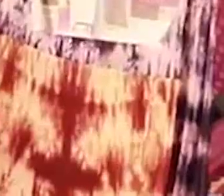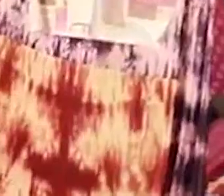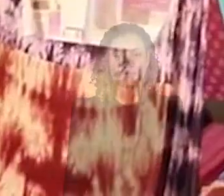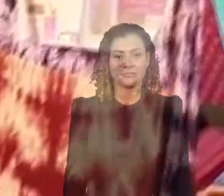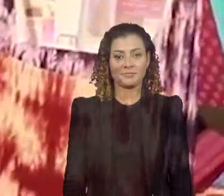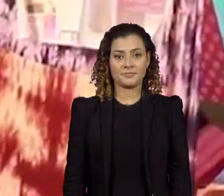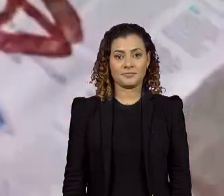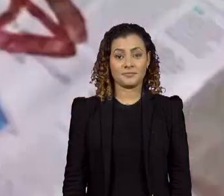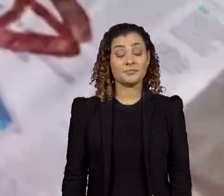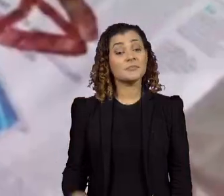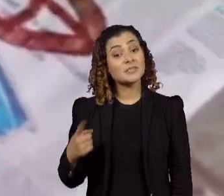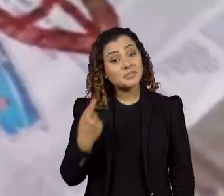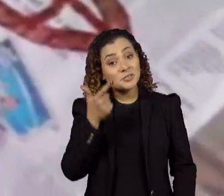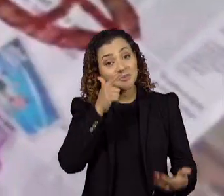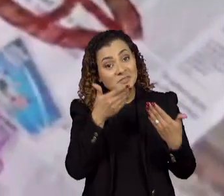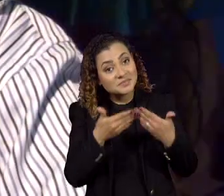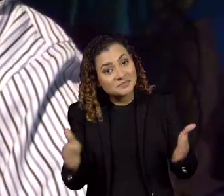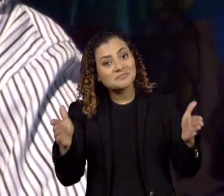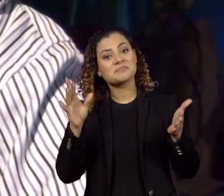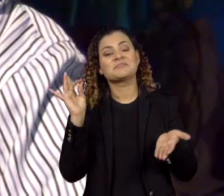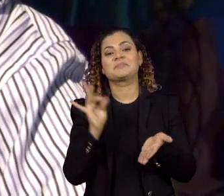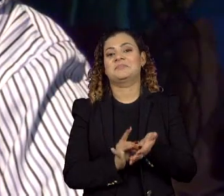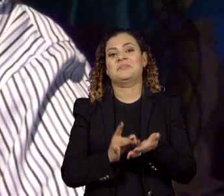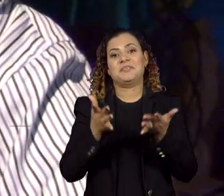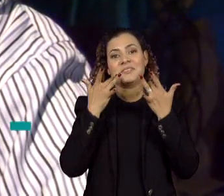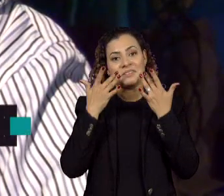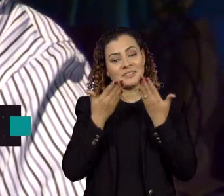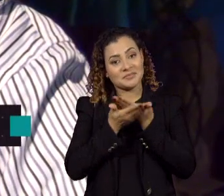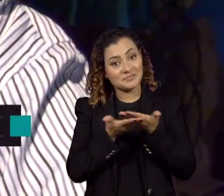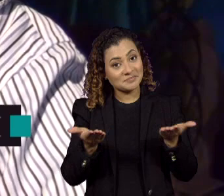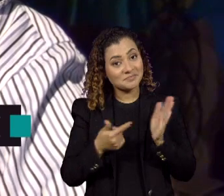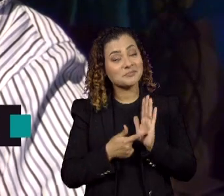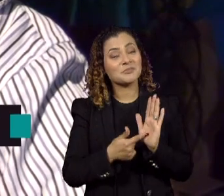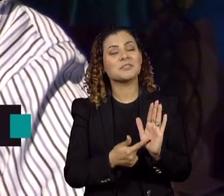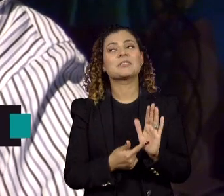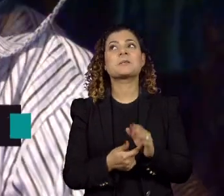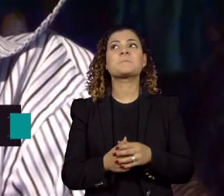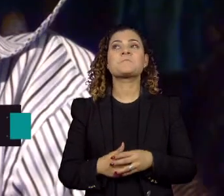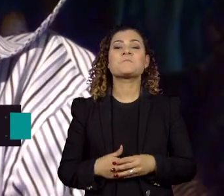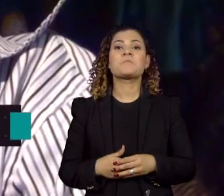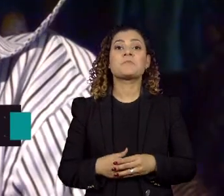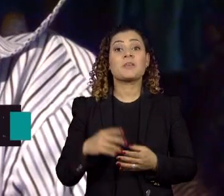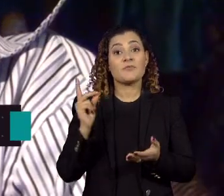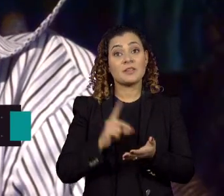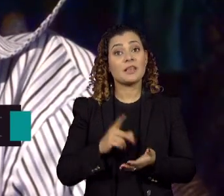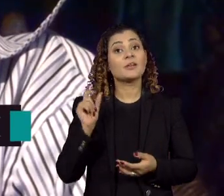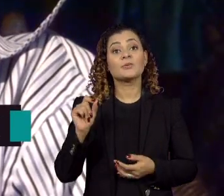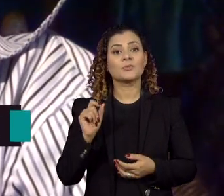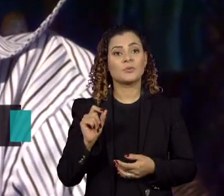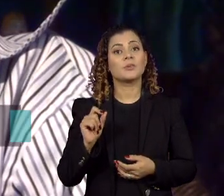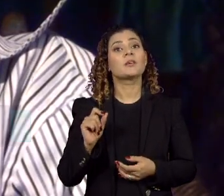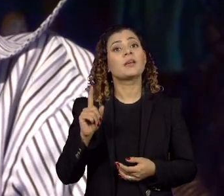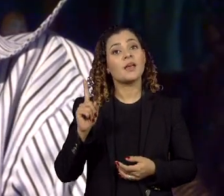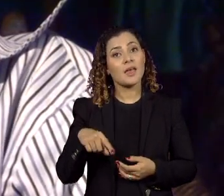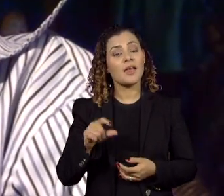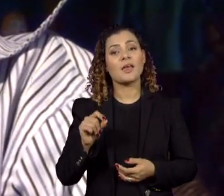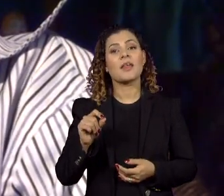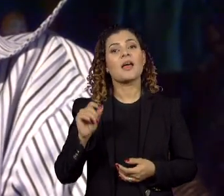Fizemos um espetáculo realmente que era História de Lenços e